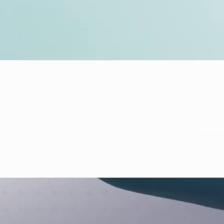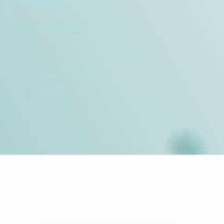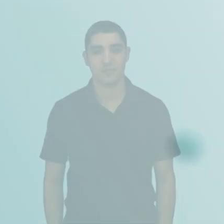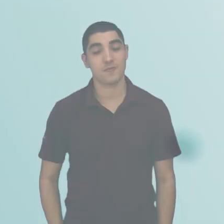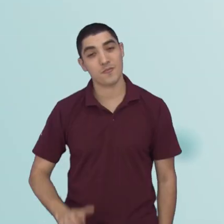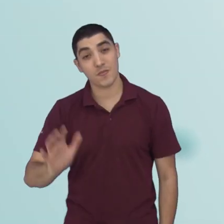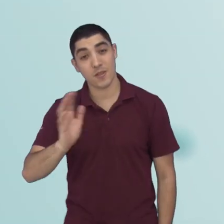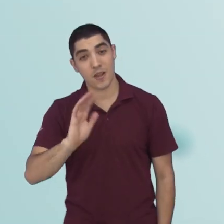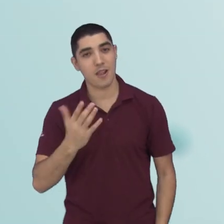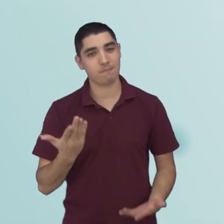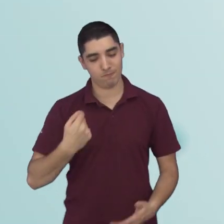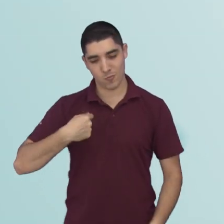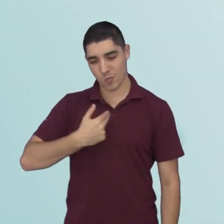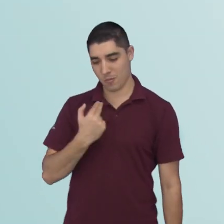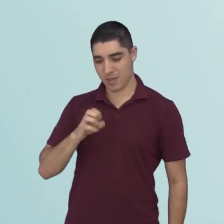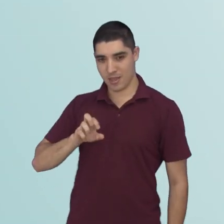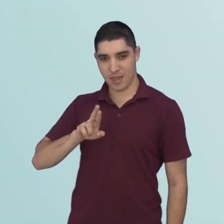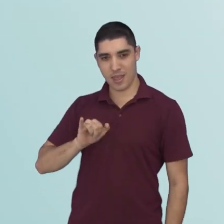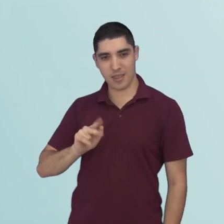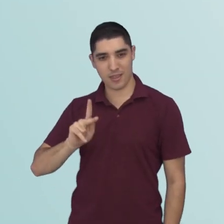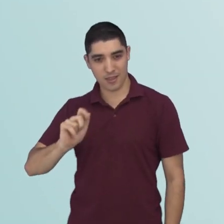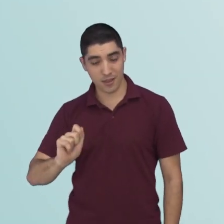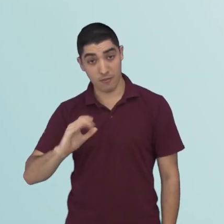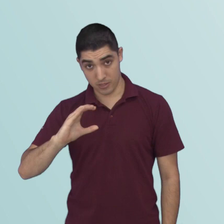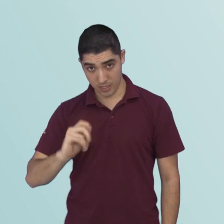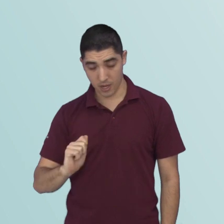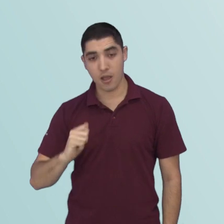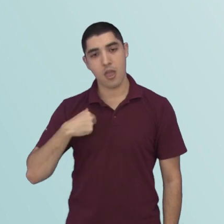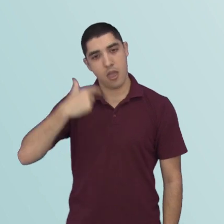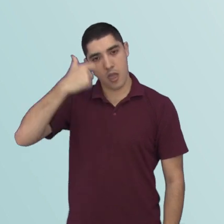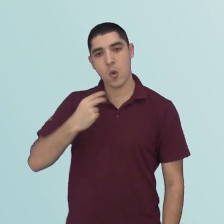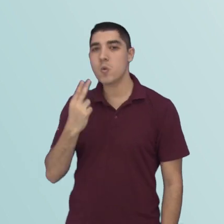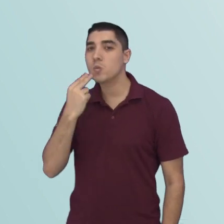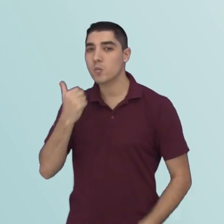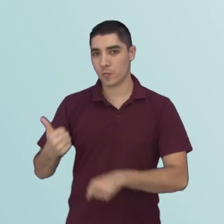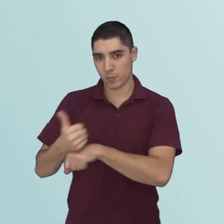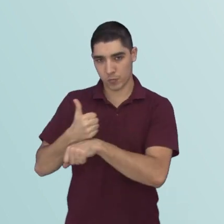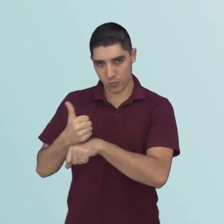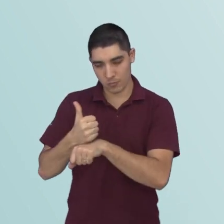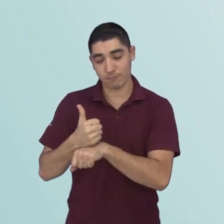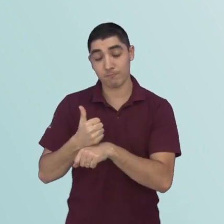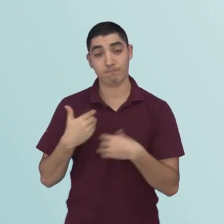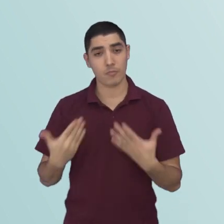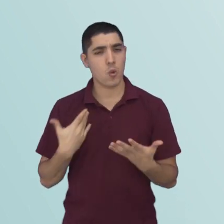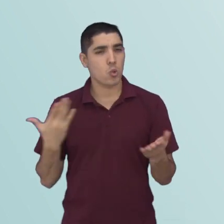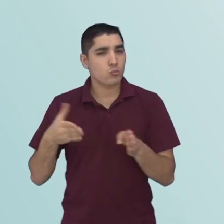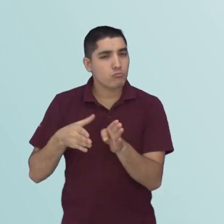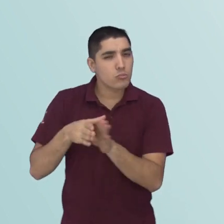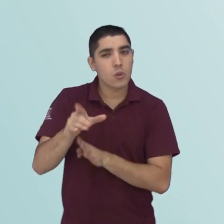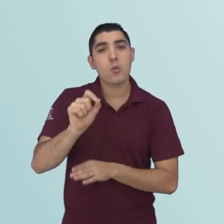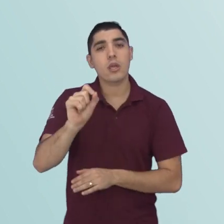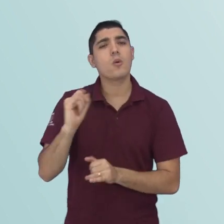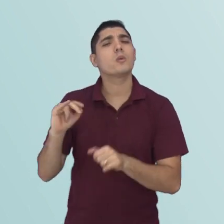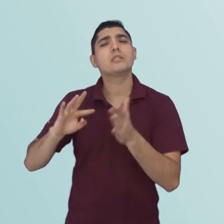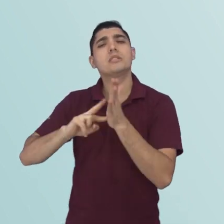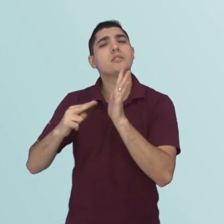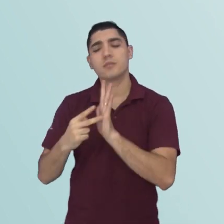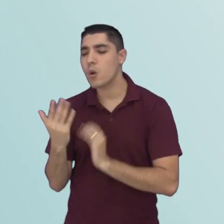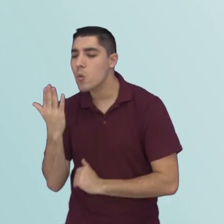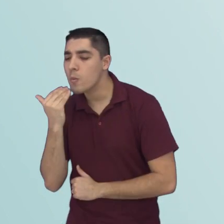acompanhar Olá sou Érica Moreira sou nutricionista Clínica funcional e hoje eu quero te dar uma dica do que que é uma